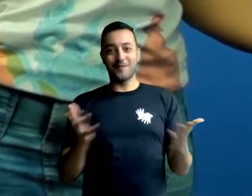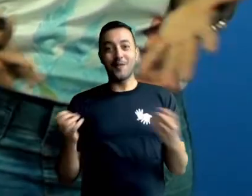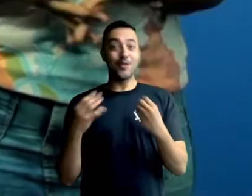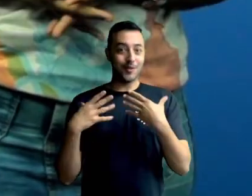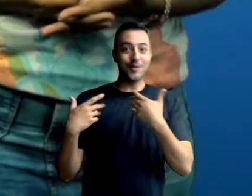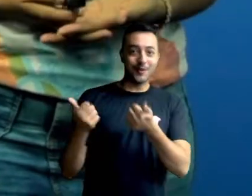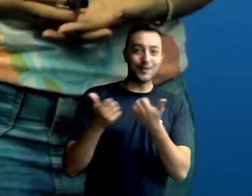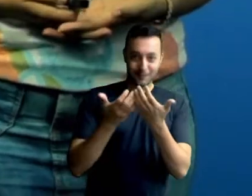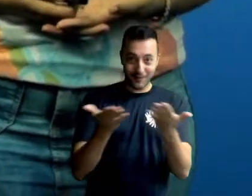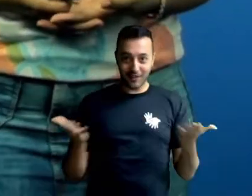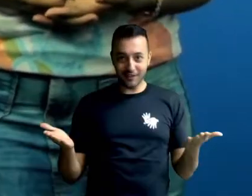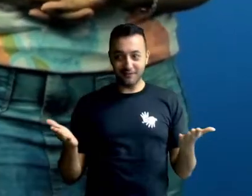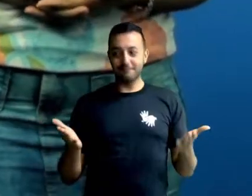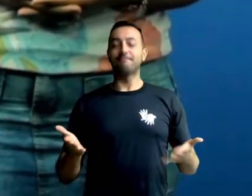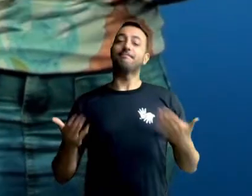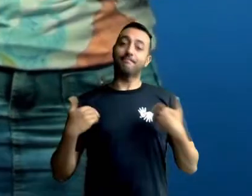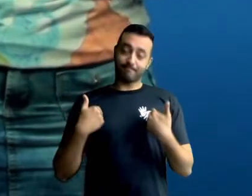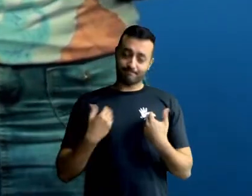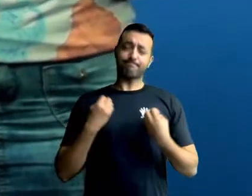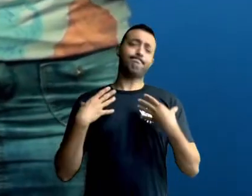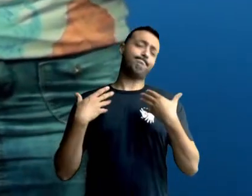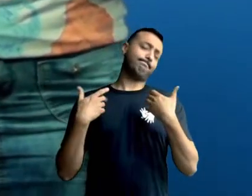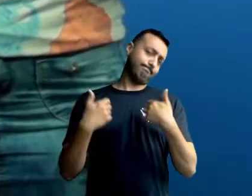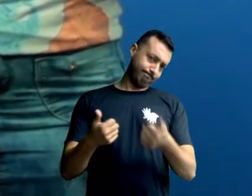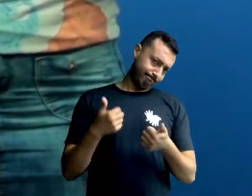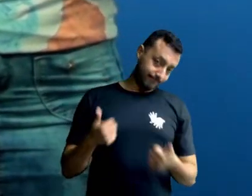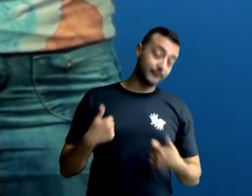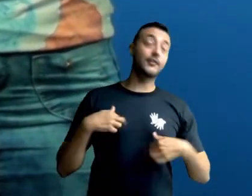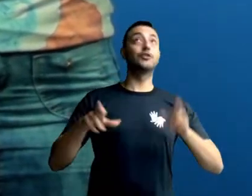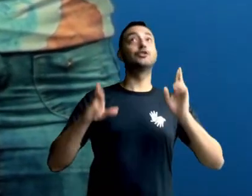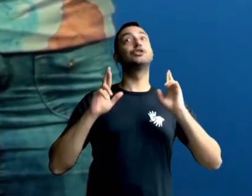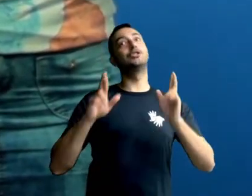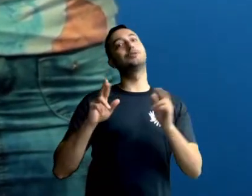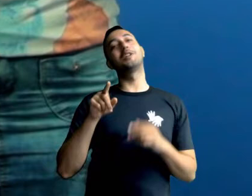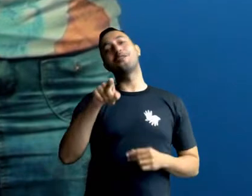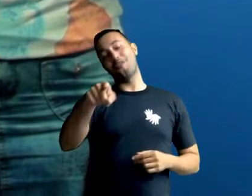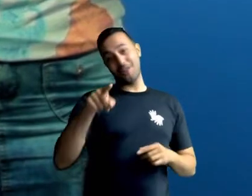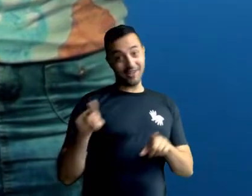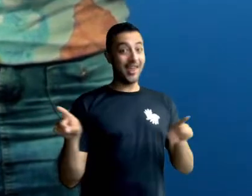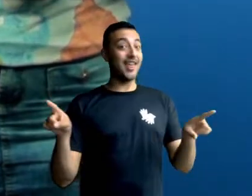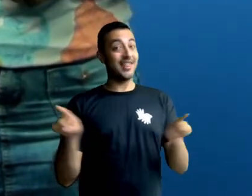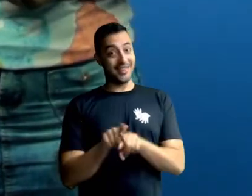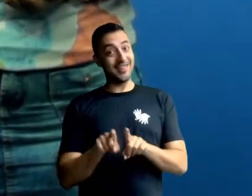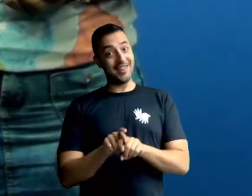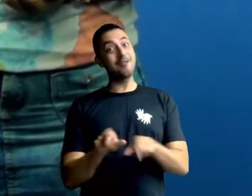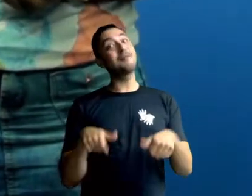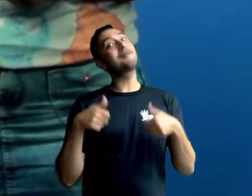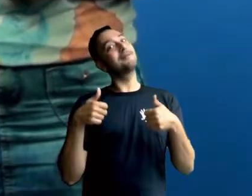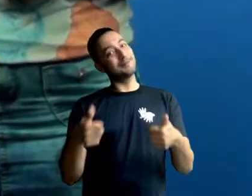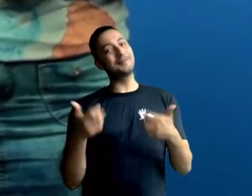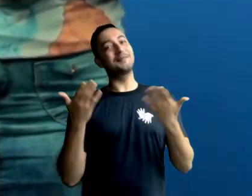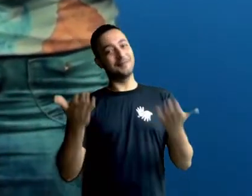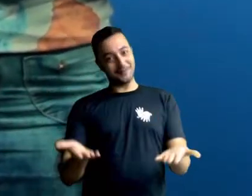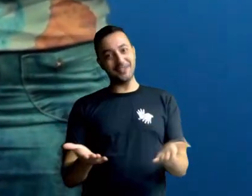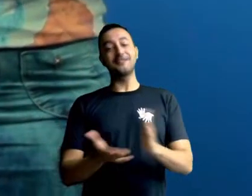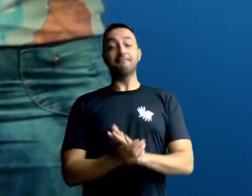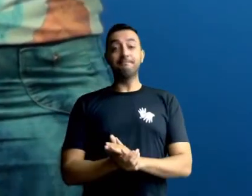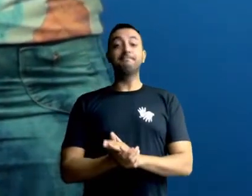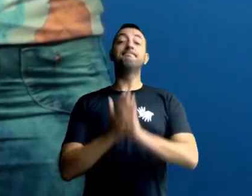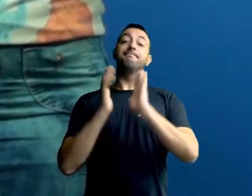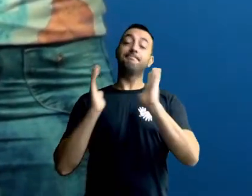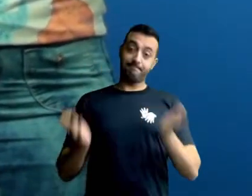meus amores, tudo bem com vocês? Eu estou muito bem e eu espero que você esteja muito bem